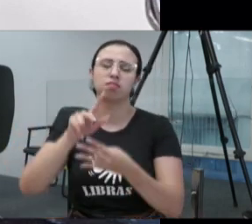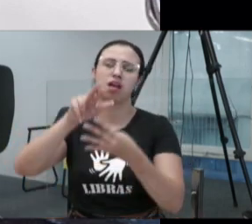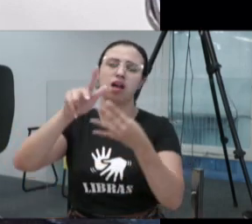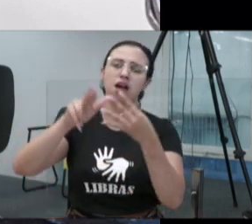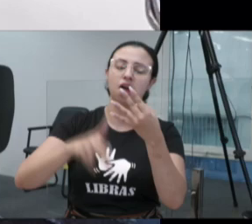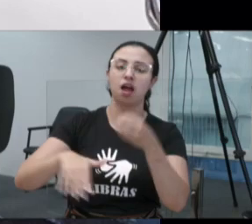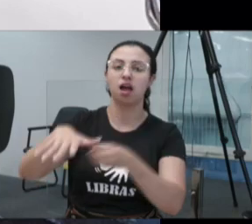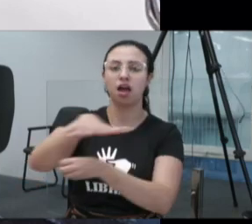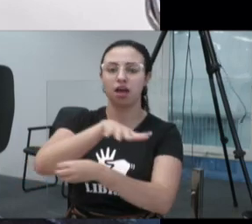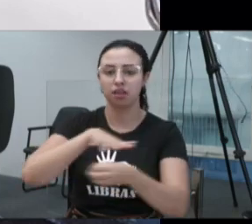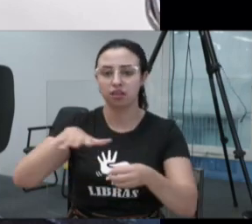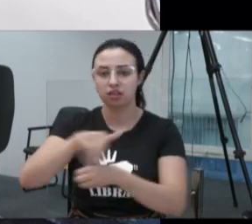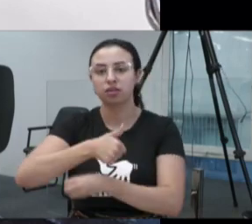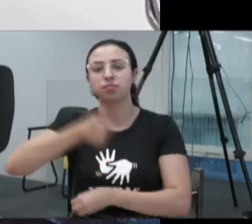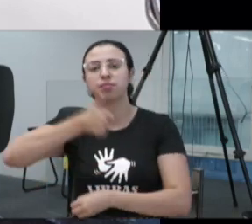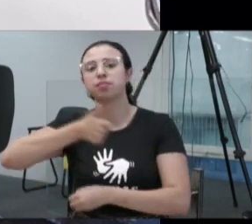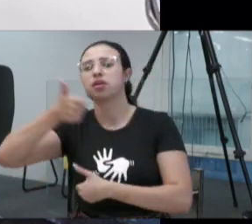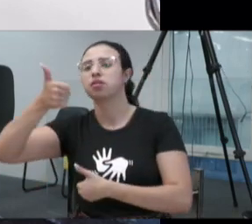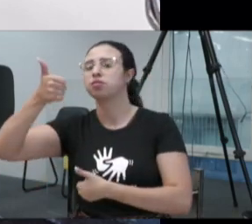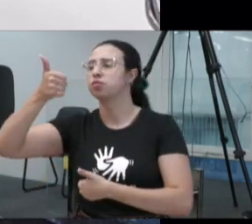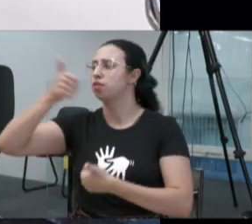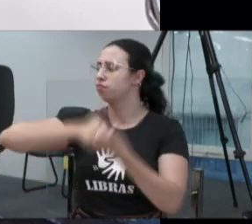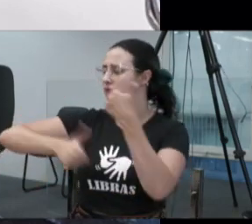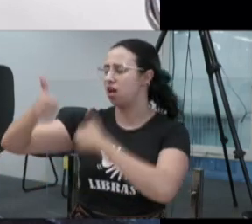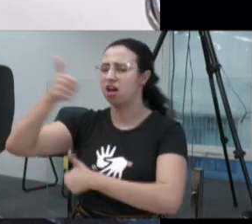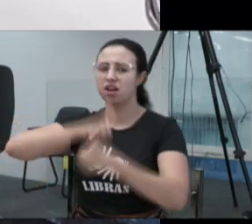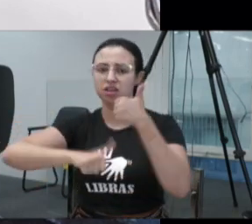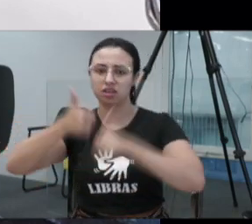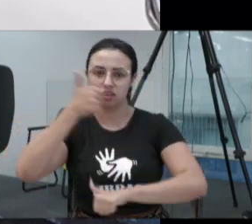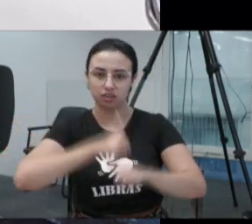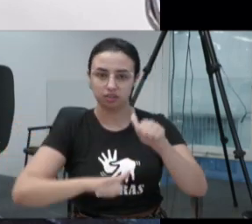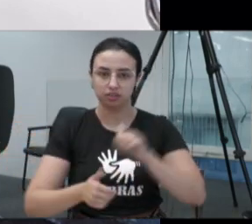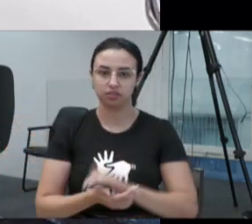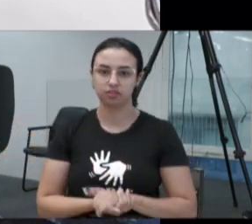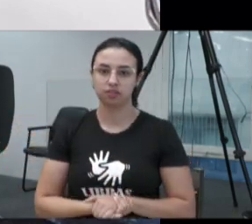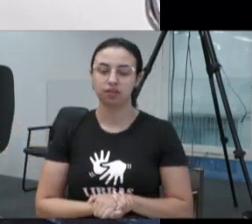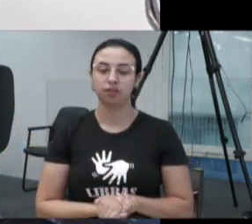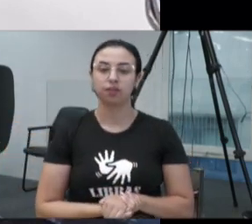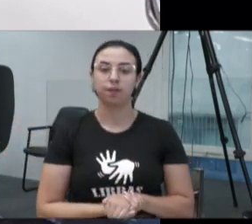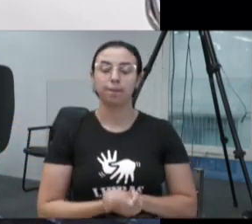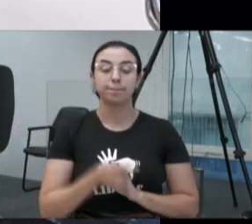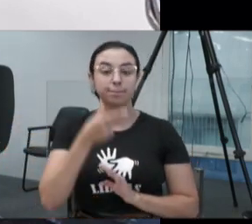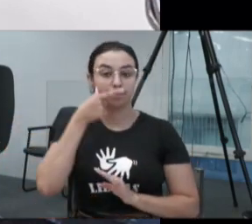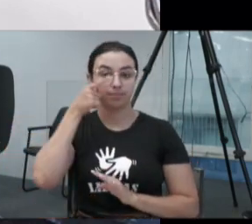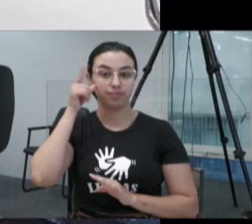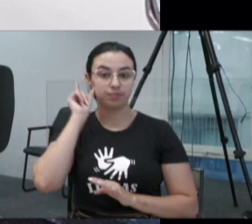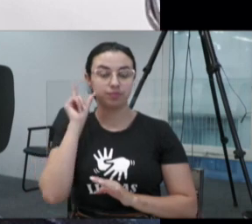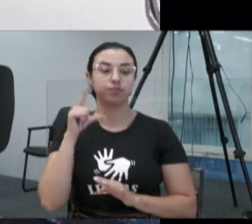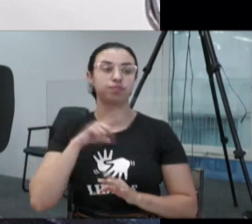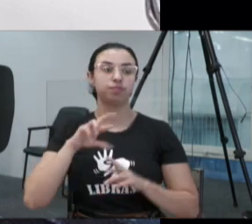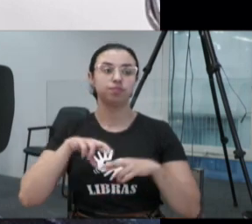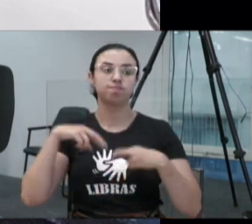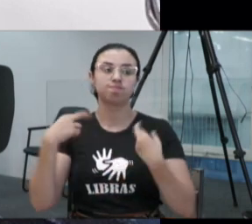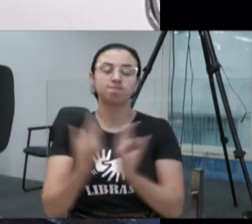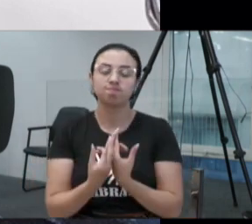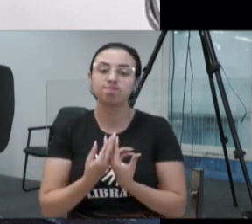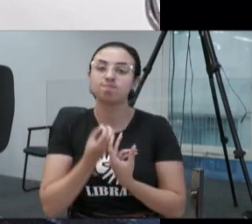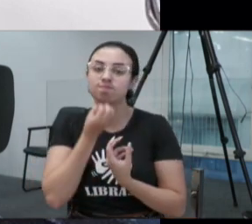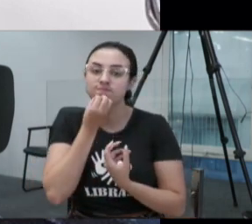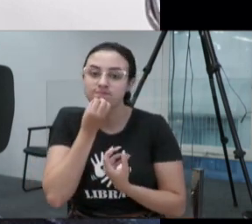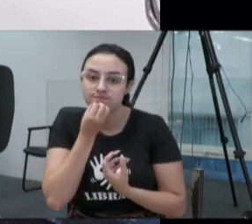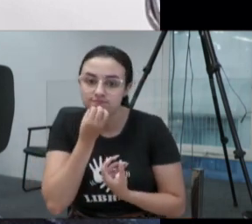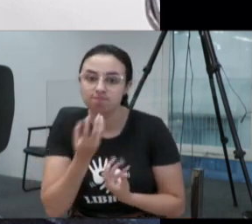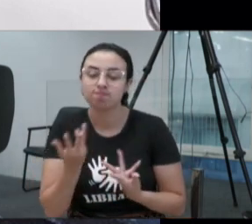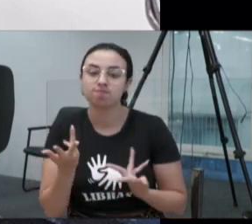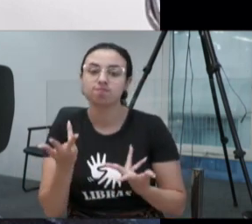foram mapeados ali e levados ao conhecimento lá da Copasa. Ontem eu tive uma reunião muito proveitosa